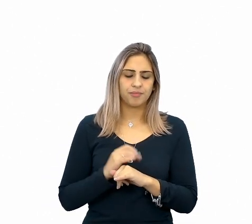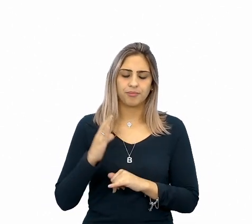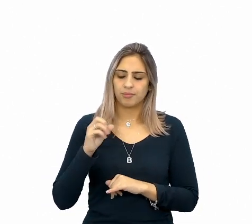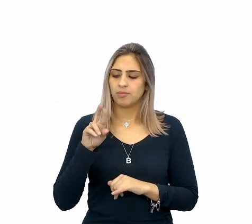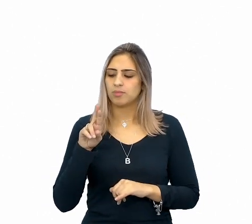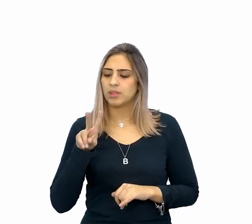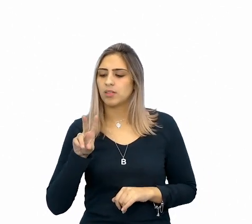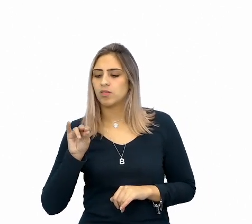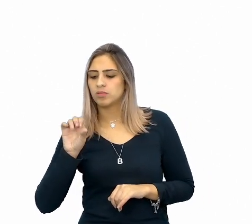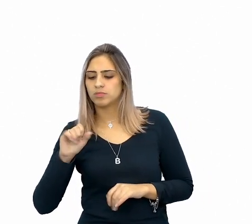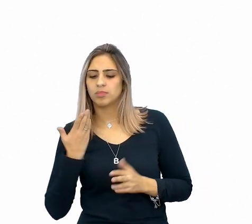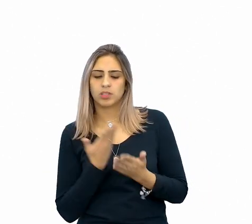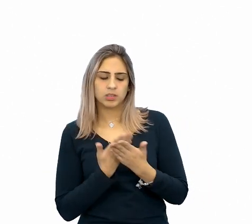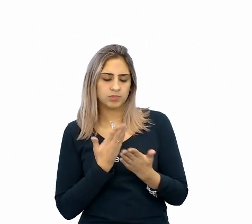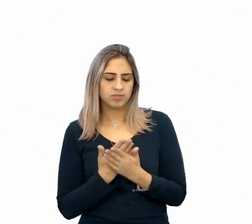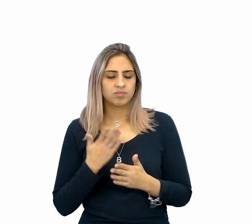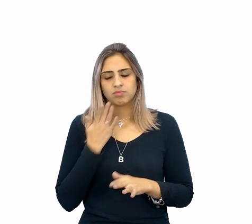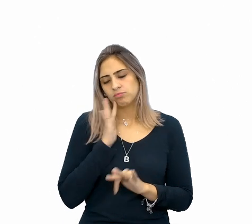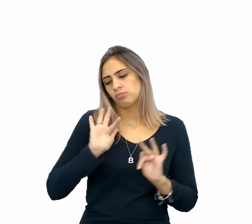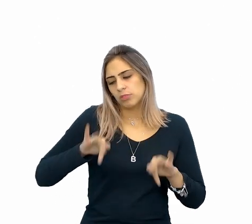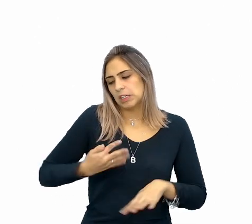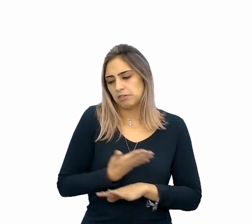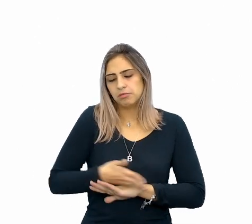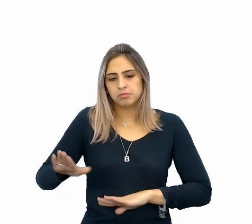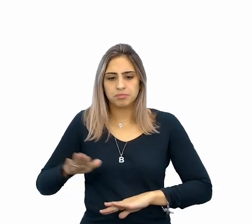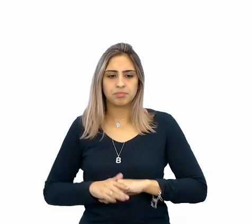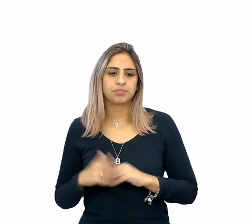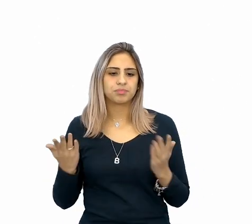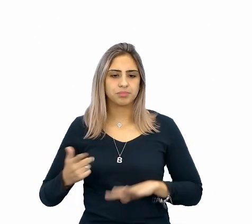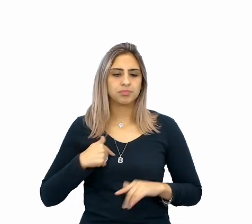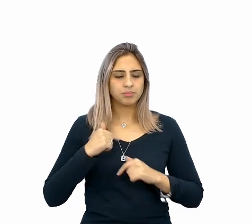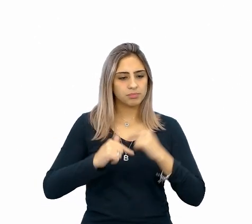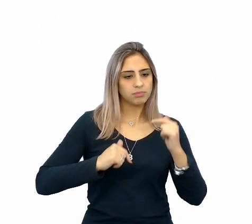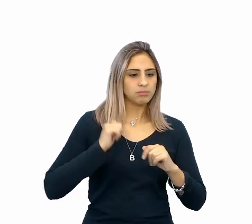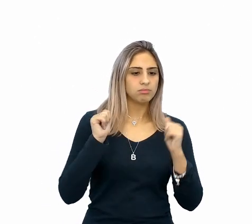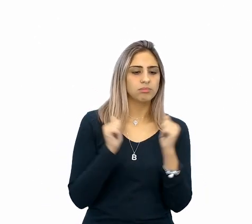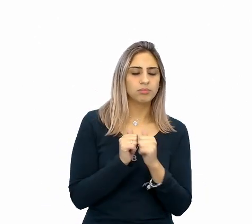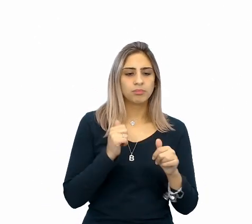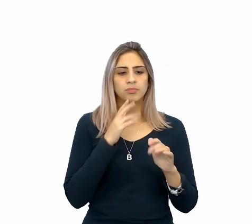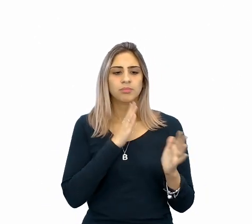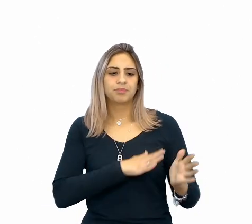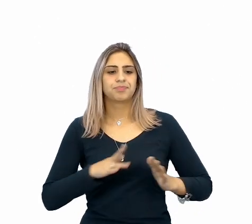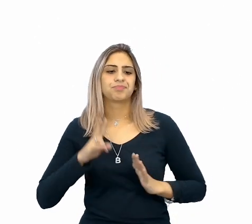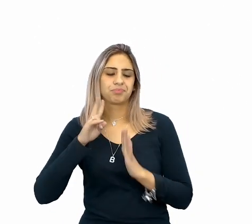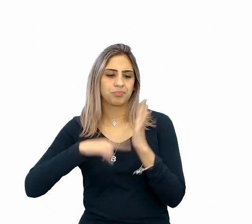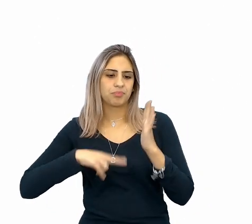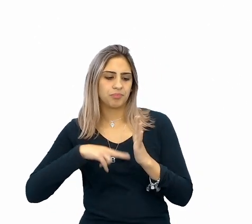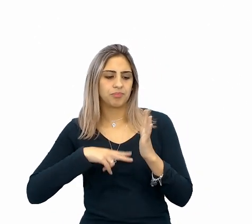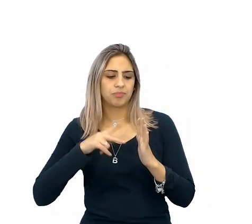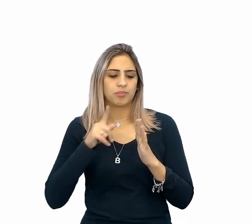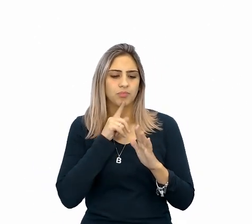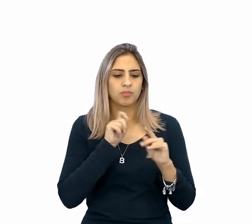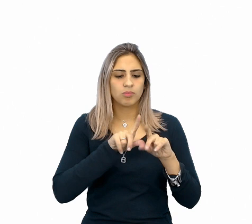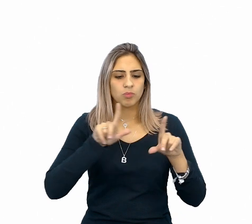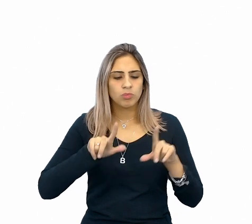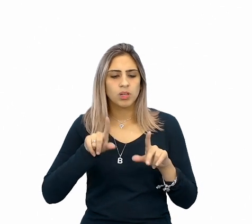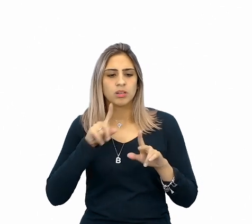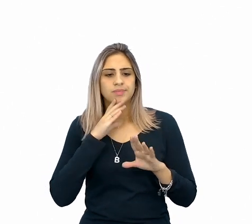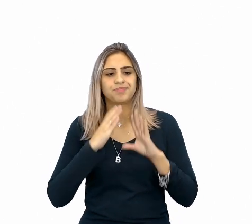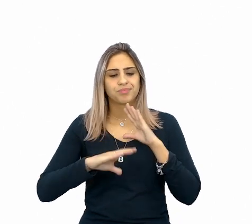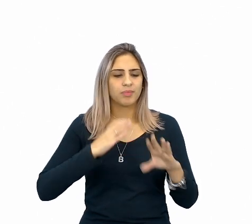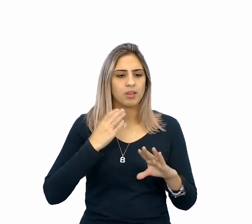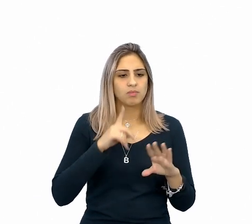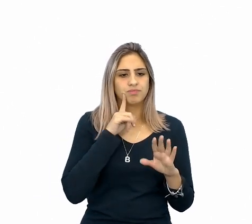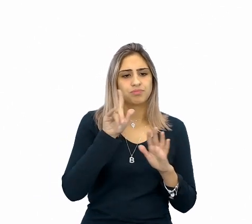das escolas, enfim. Então, o trabalho com a sequência gira em torno das quadrinhas e cantigas, que